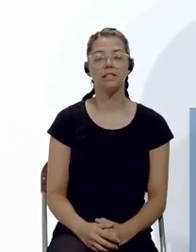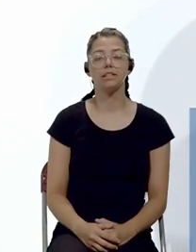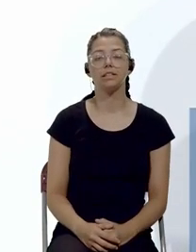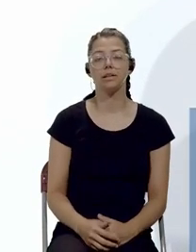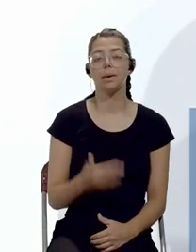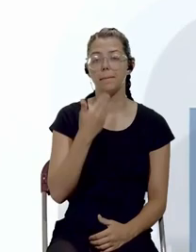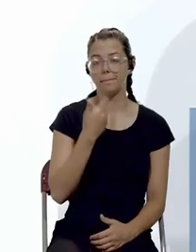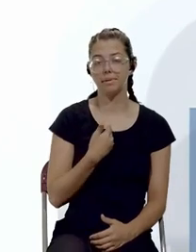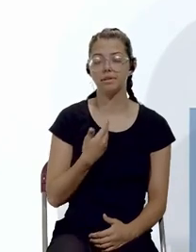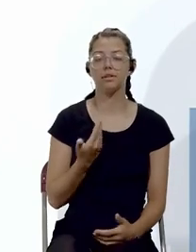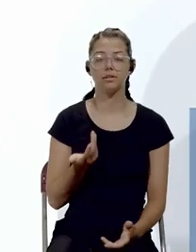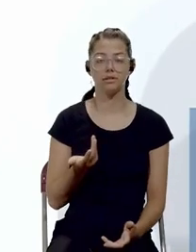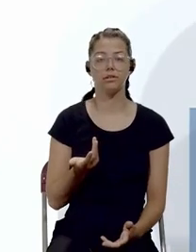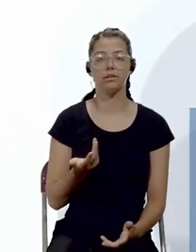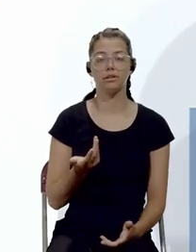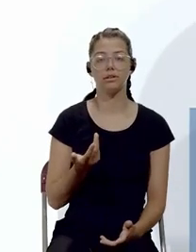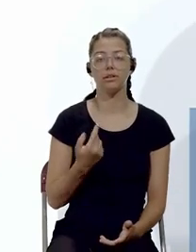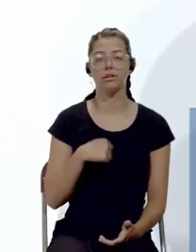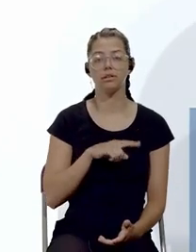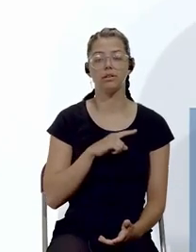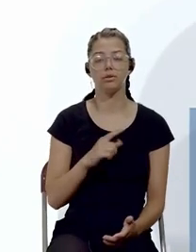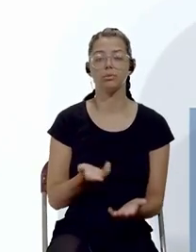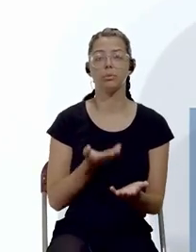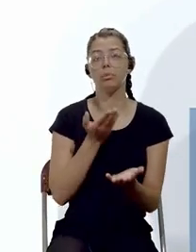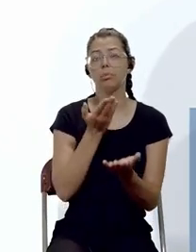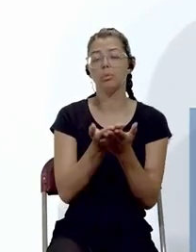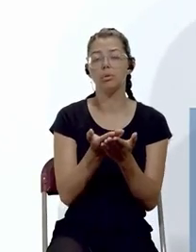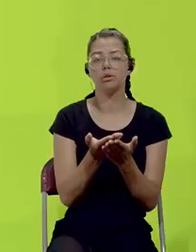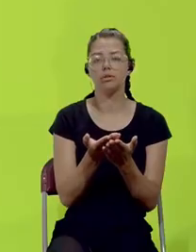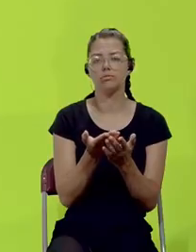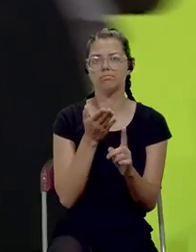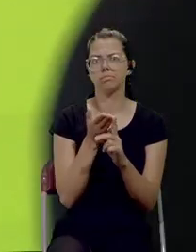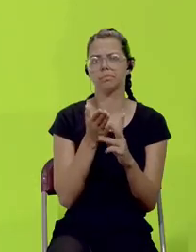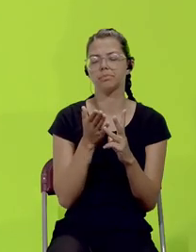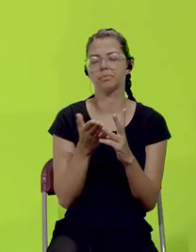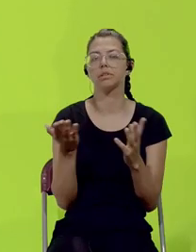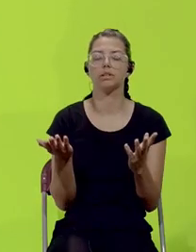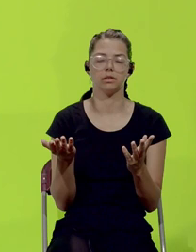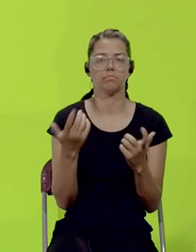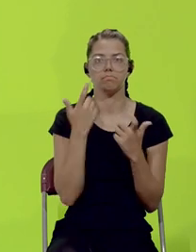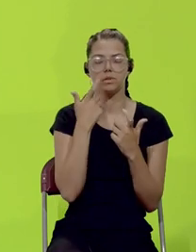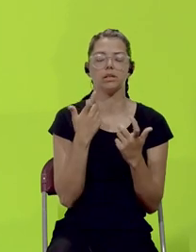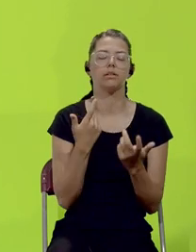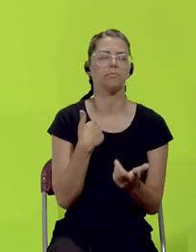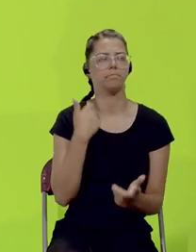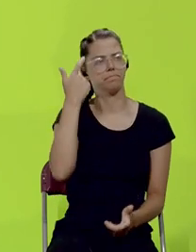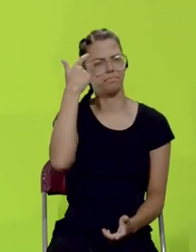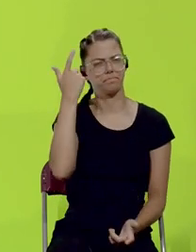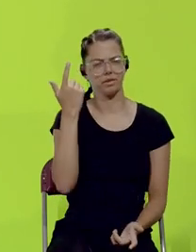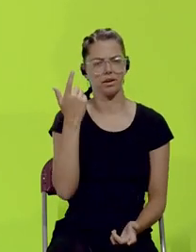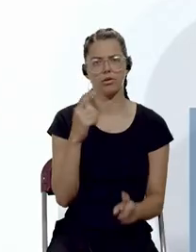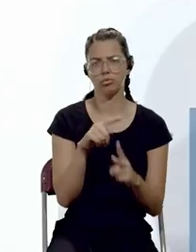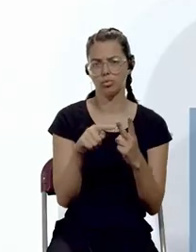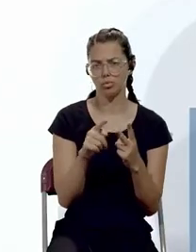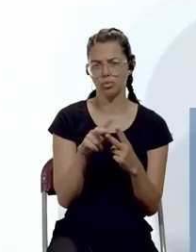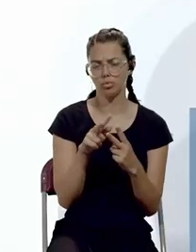Foi-nos pedido, de certa forma, que fizéssemos propostas um bocadinho mais concretas. Eu pensei em duas, que não sei